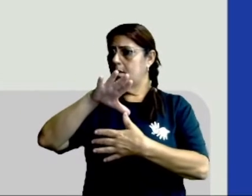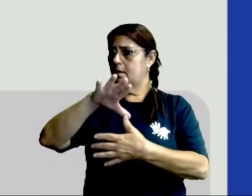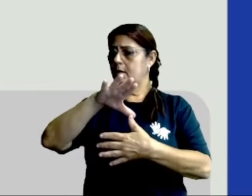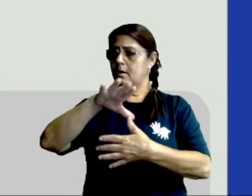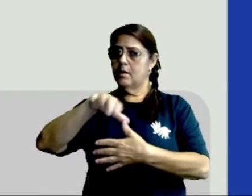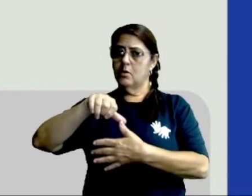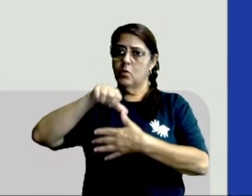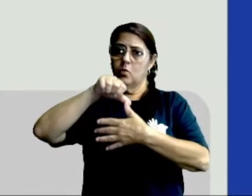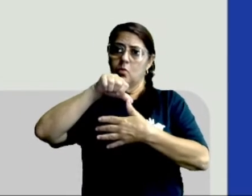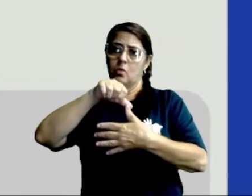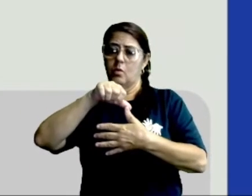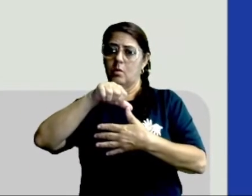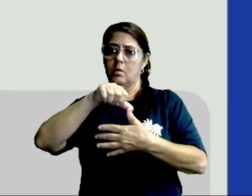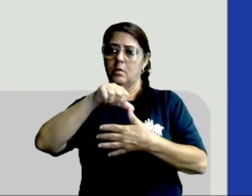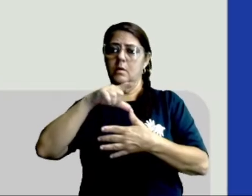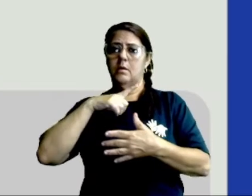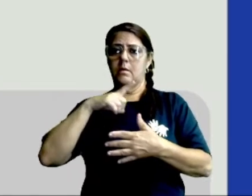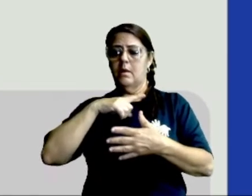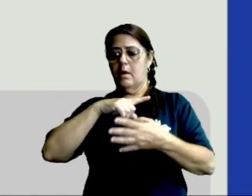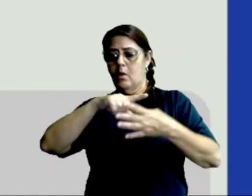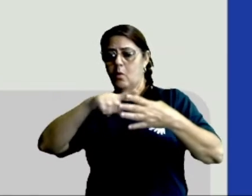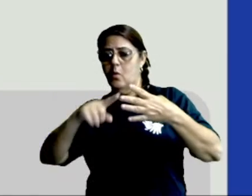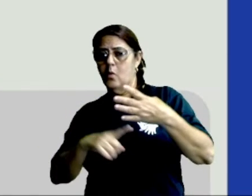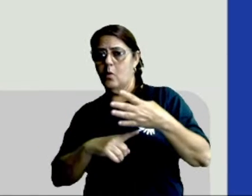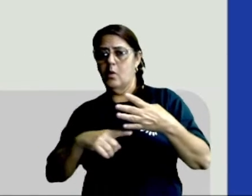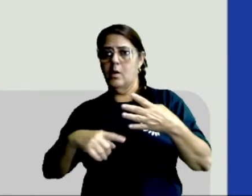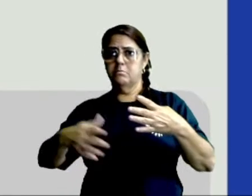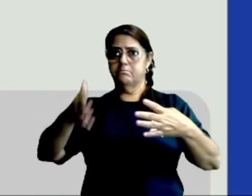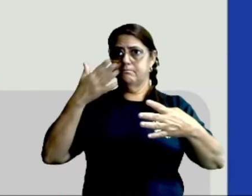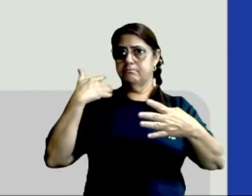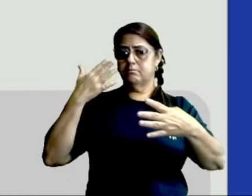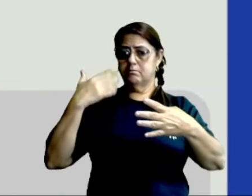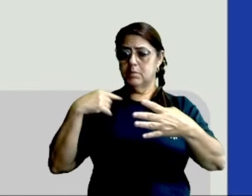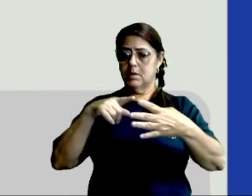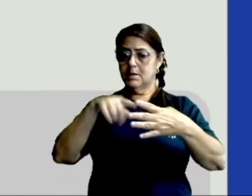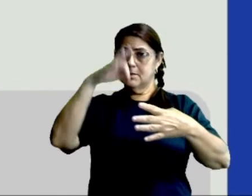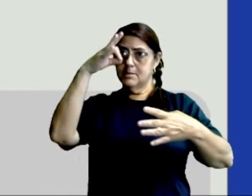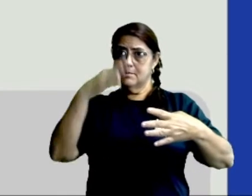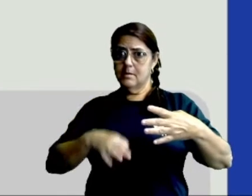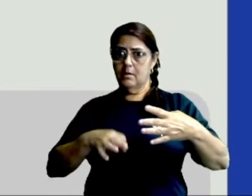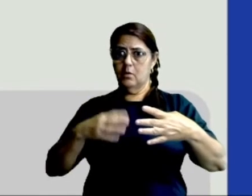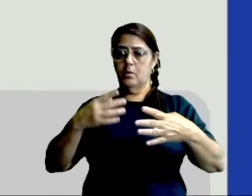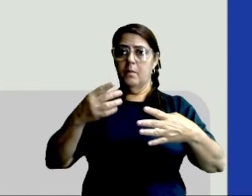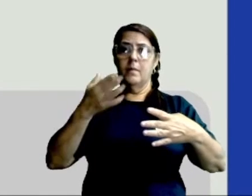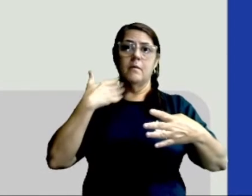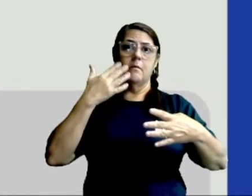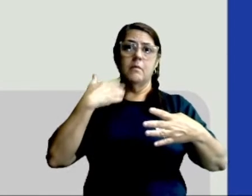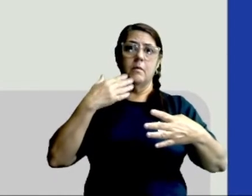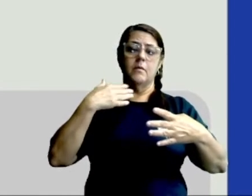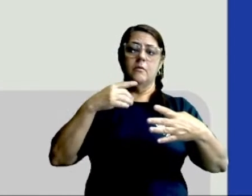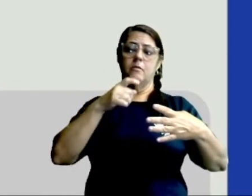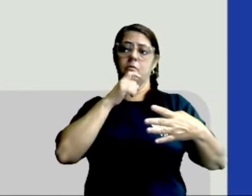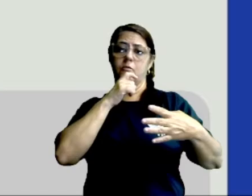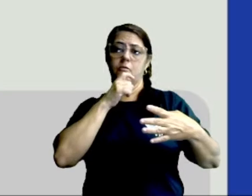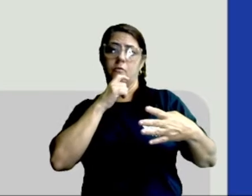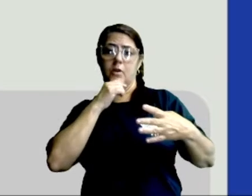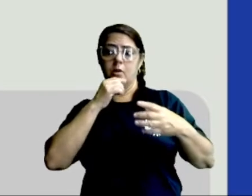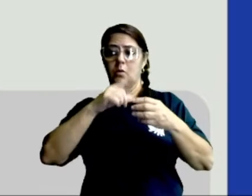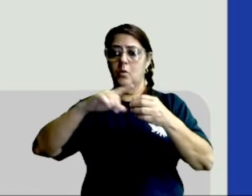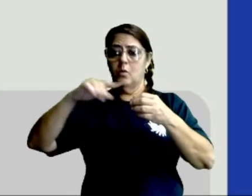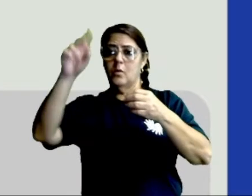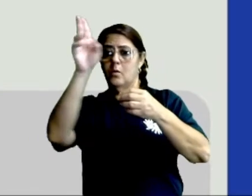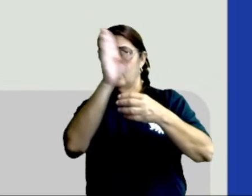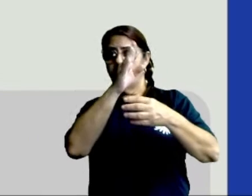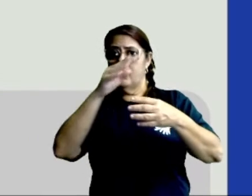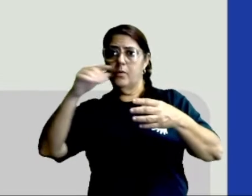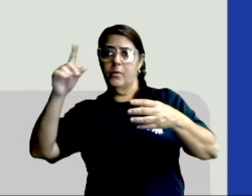clima temperado é um clima que tem as 4 estações do ano bem definida, né? Primavera, verão, outono, inverno. E